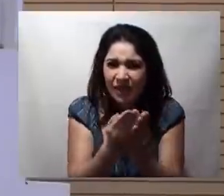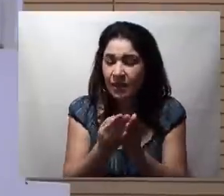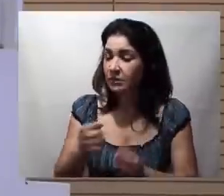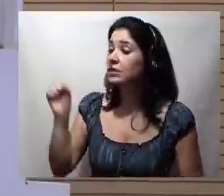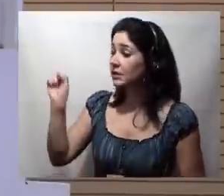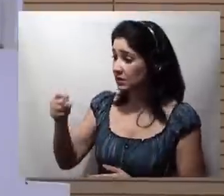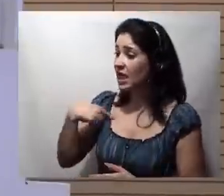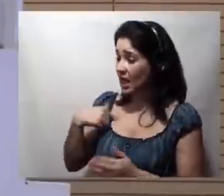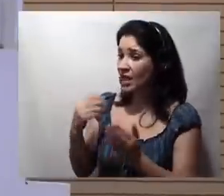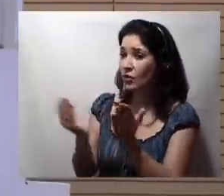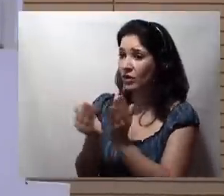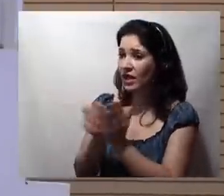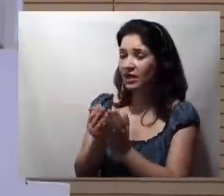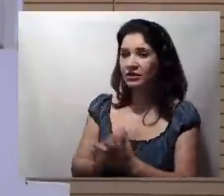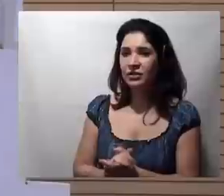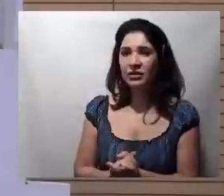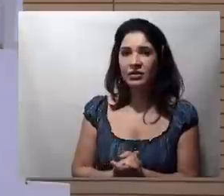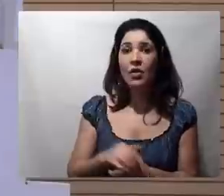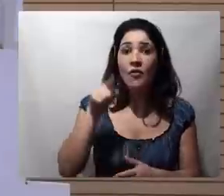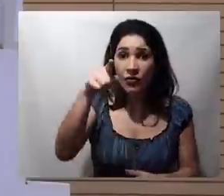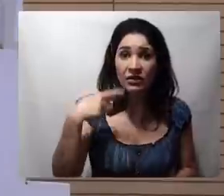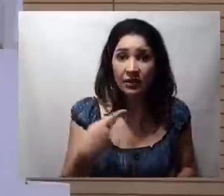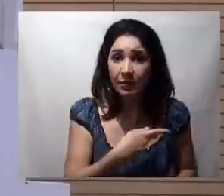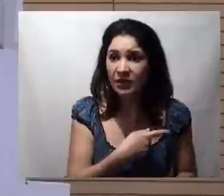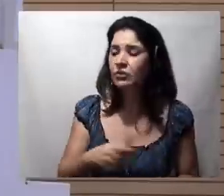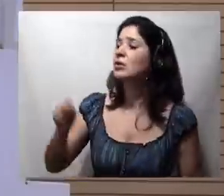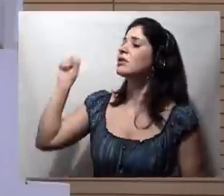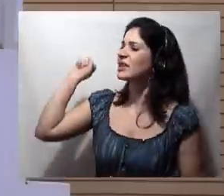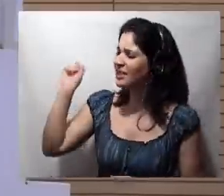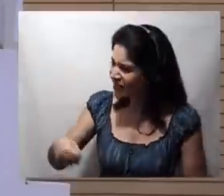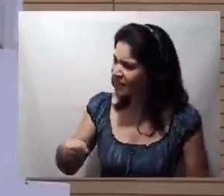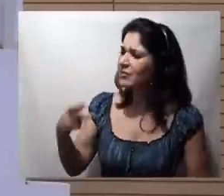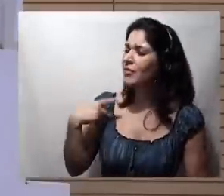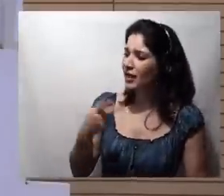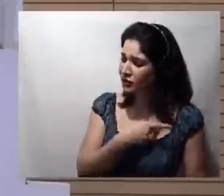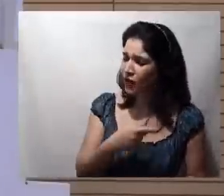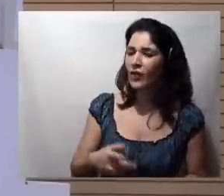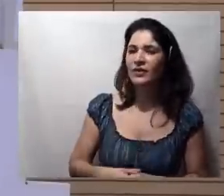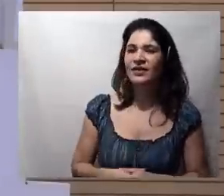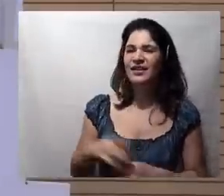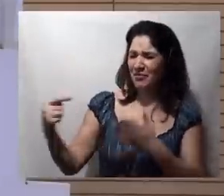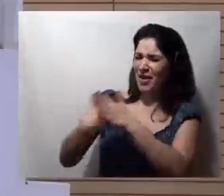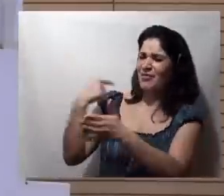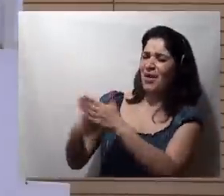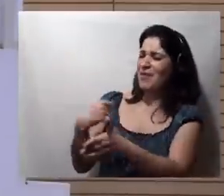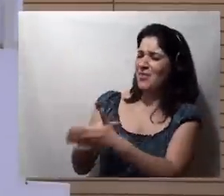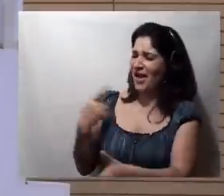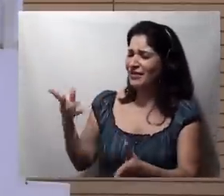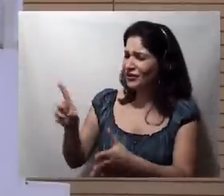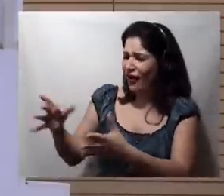cliente sou cliente e o senhor pastor feminina está perguntando demais né